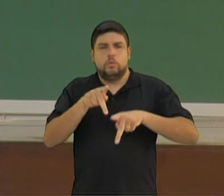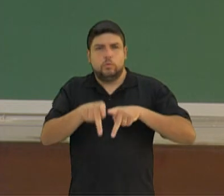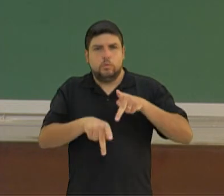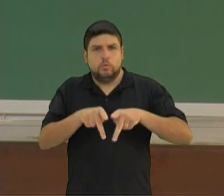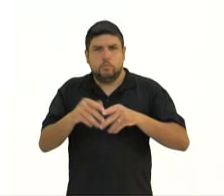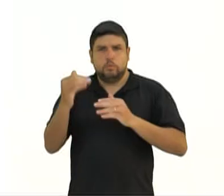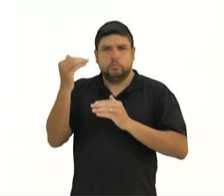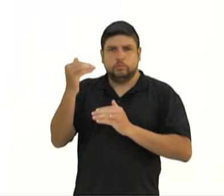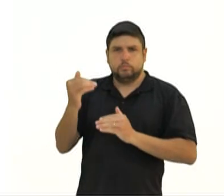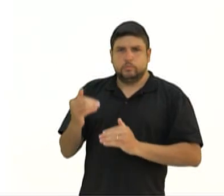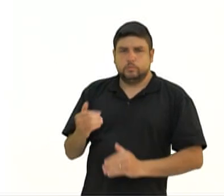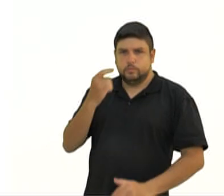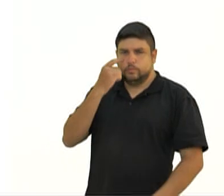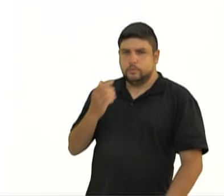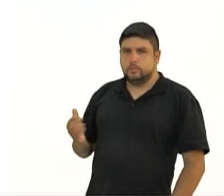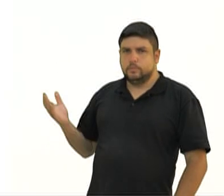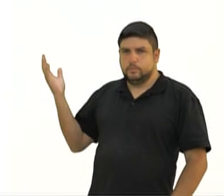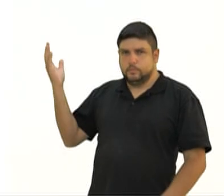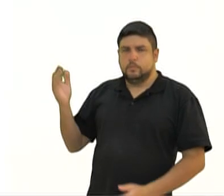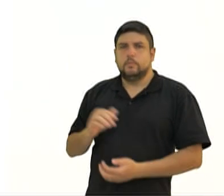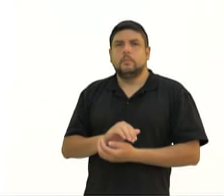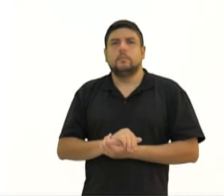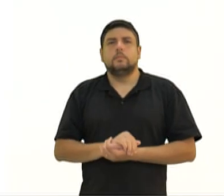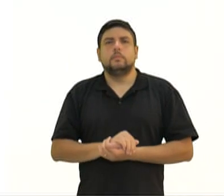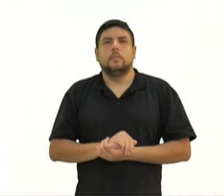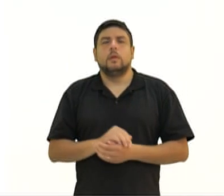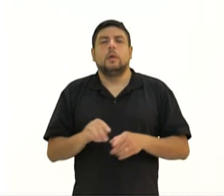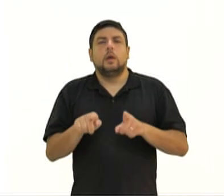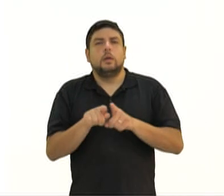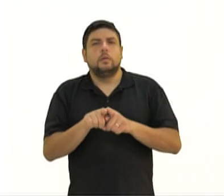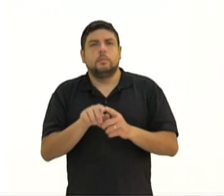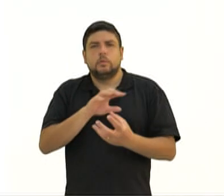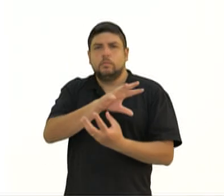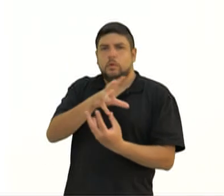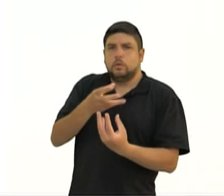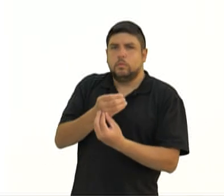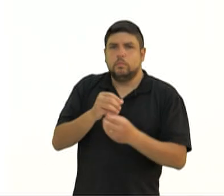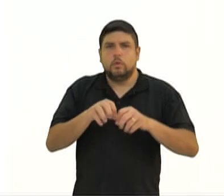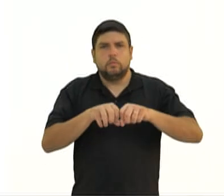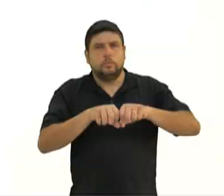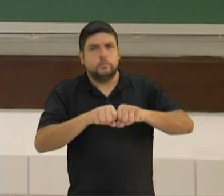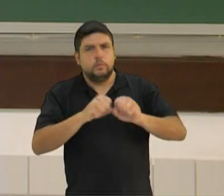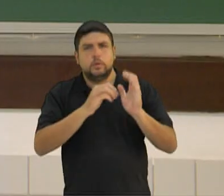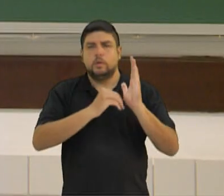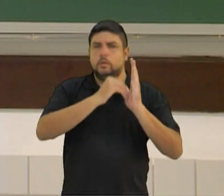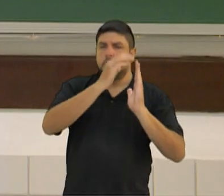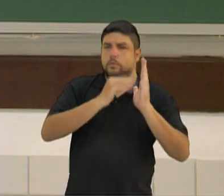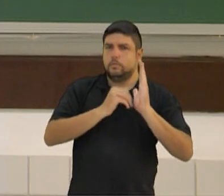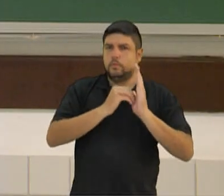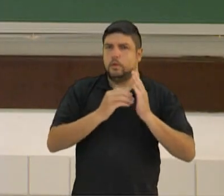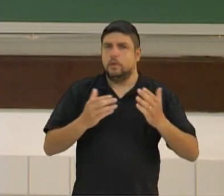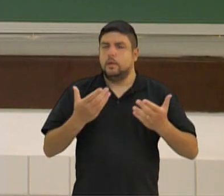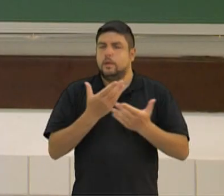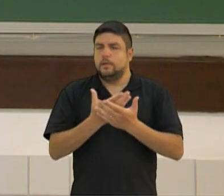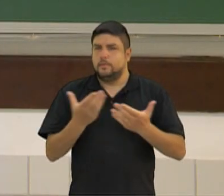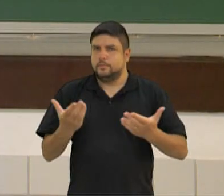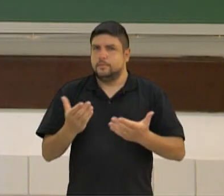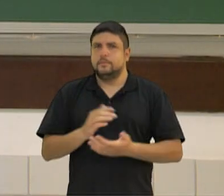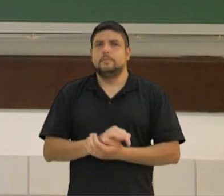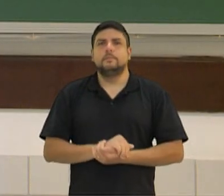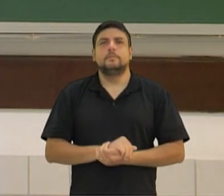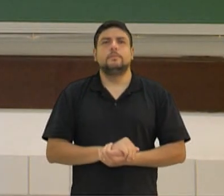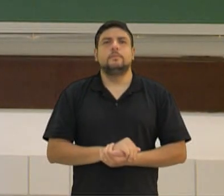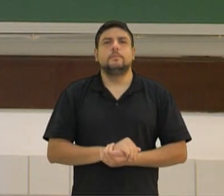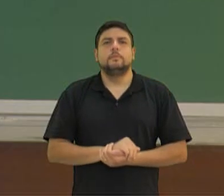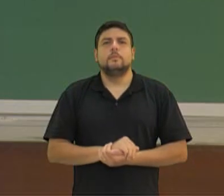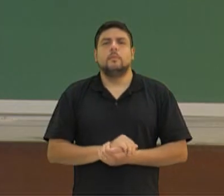astecas, manifestações culturais, arquitetura, escultura e pintura. Vamos para a nossa aula de hoje?